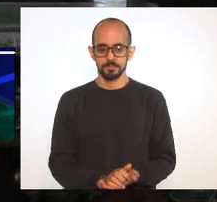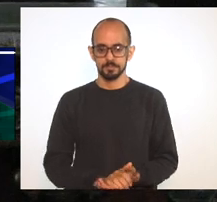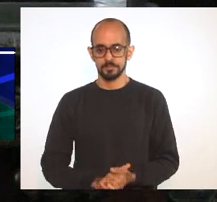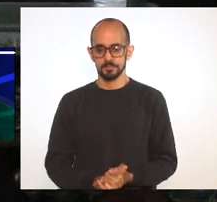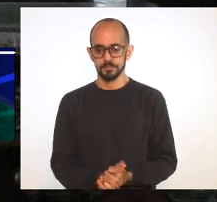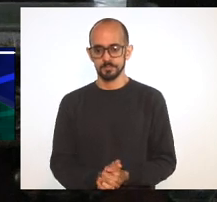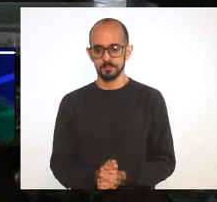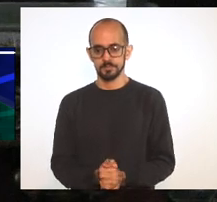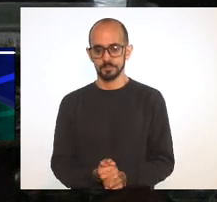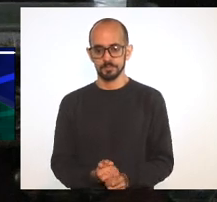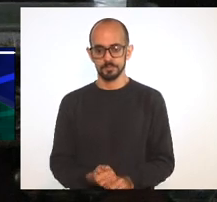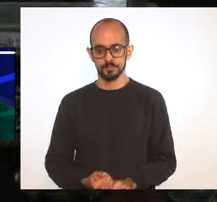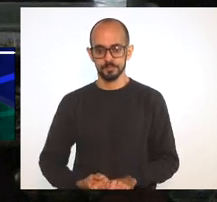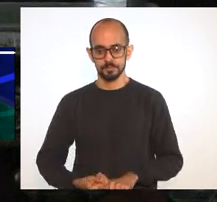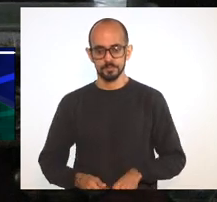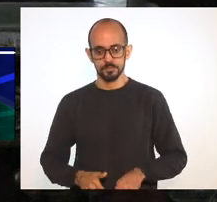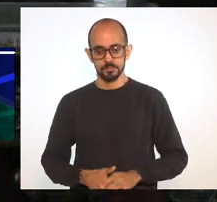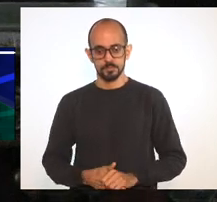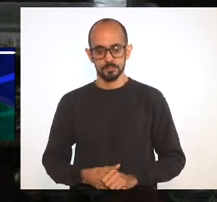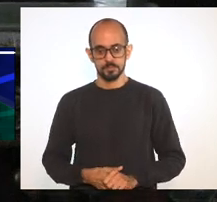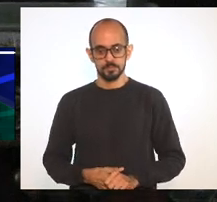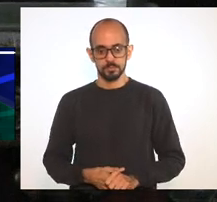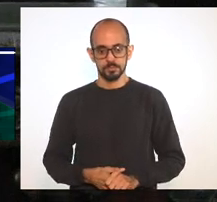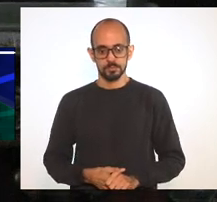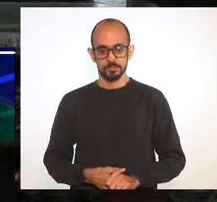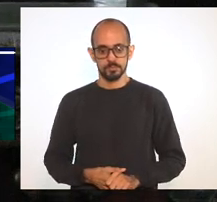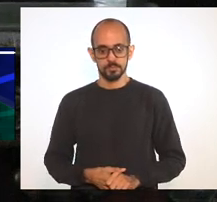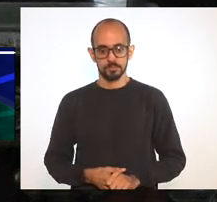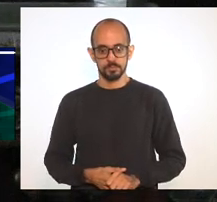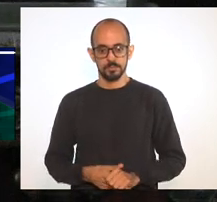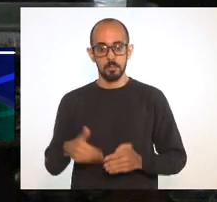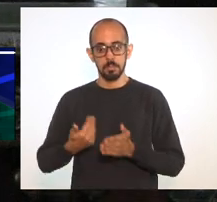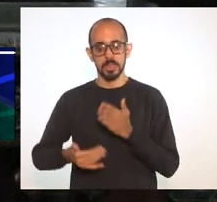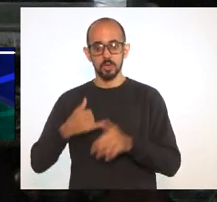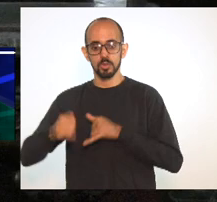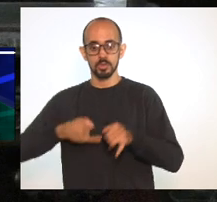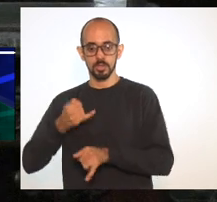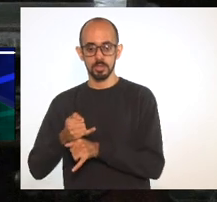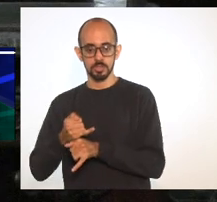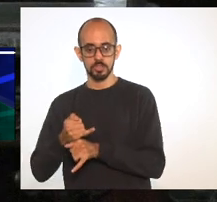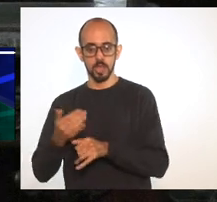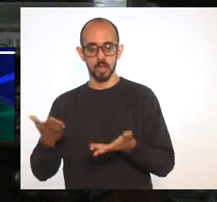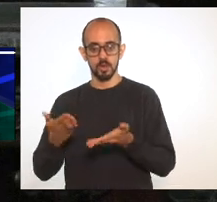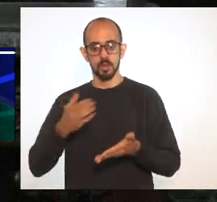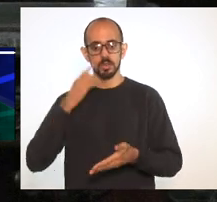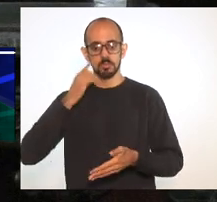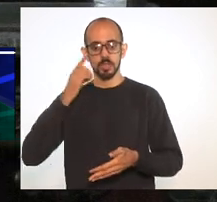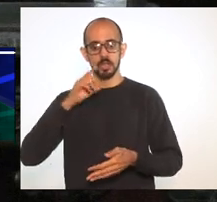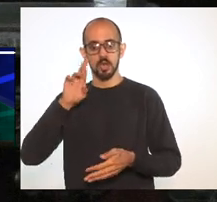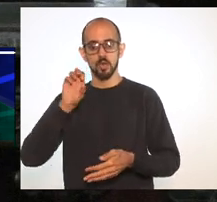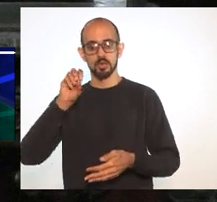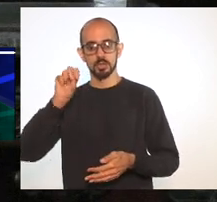Então, caiu mesmo. Passa a palavra à deputada Rosana Félix para a declaração.